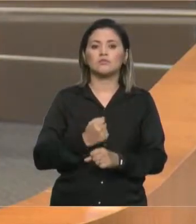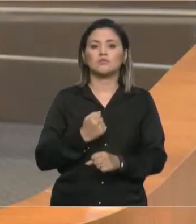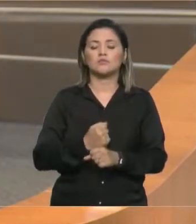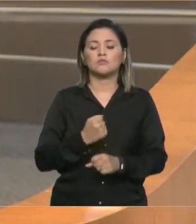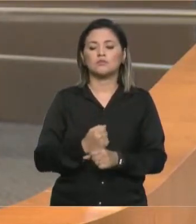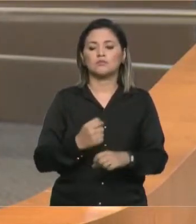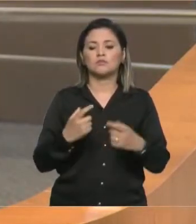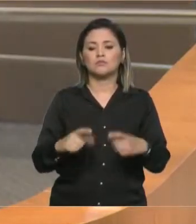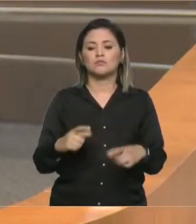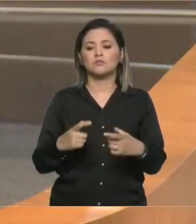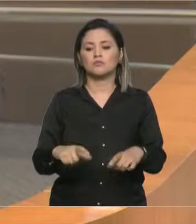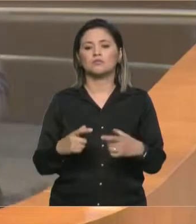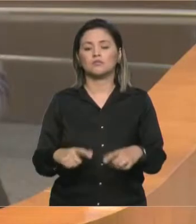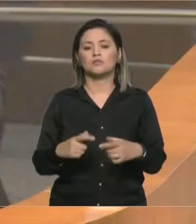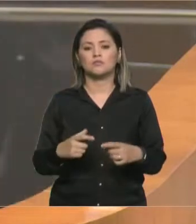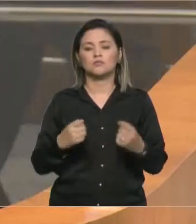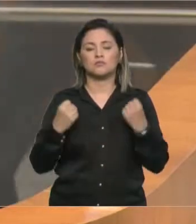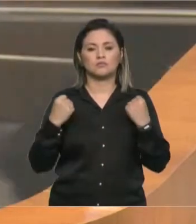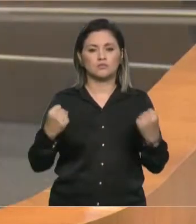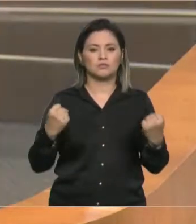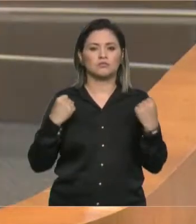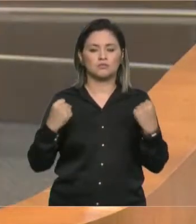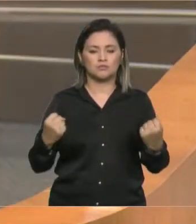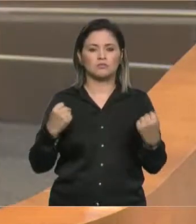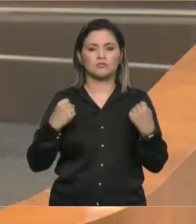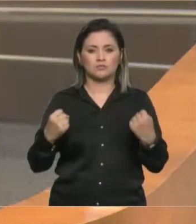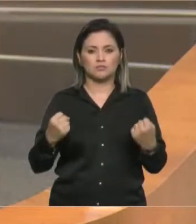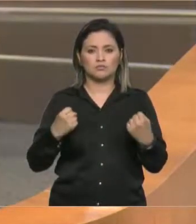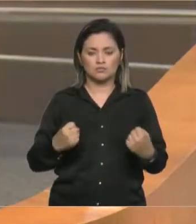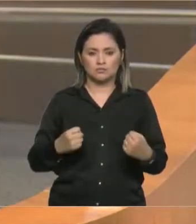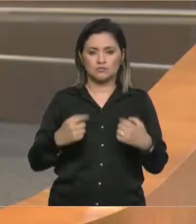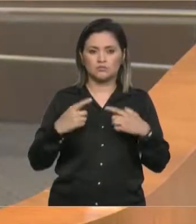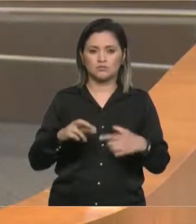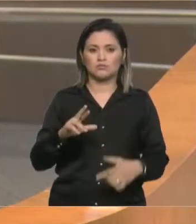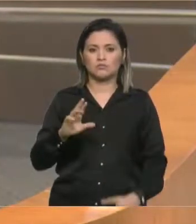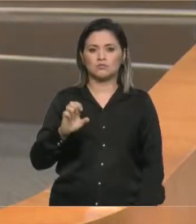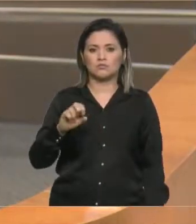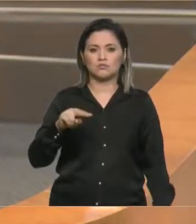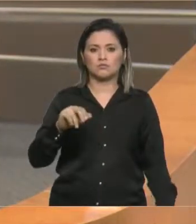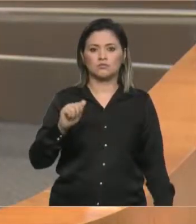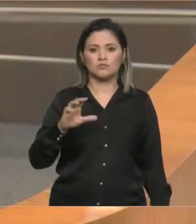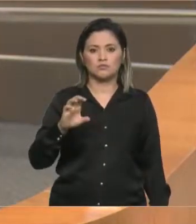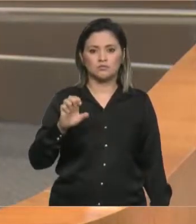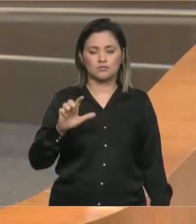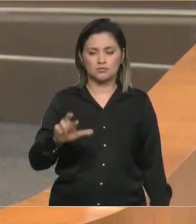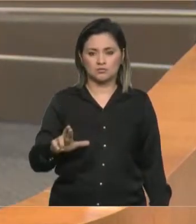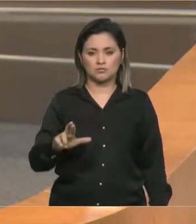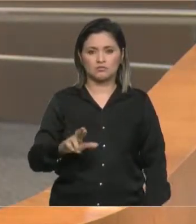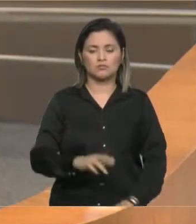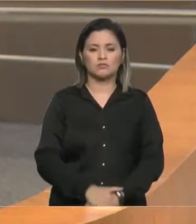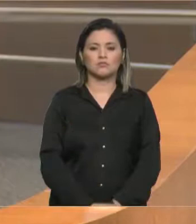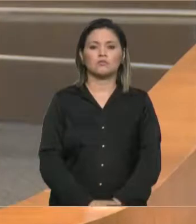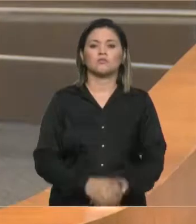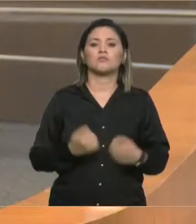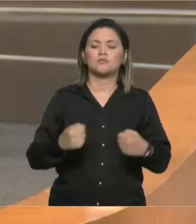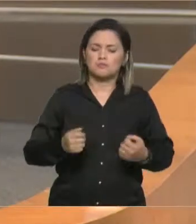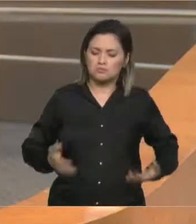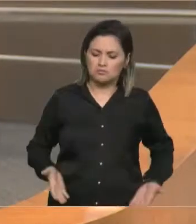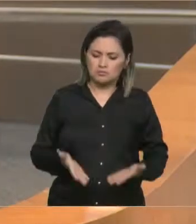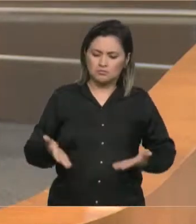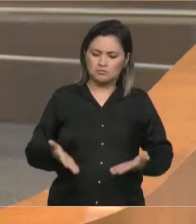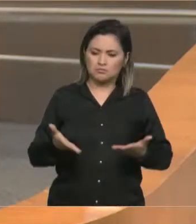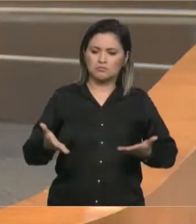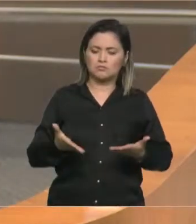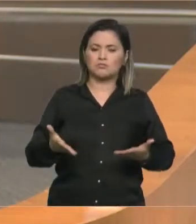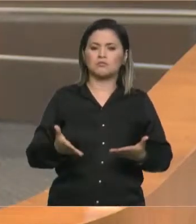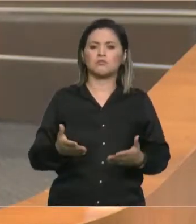comunidade Renascer e Sítio Natureza. Precisamos incentivar o esporte, incentivar o bem-estar da população. E solicitamos aqui,